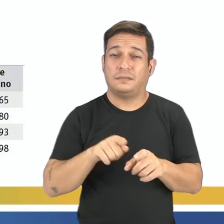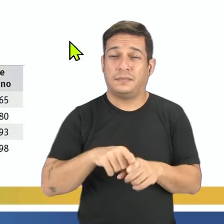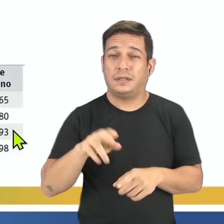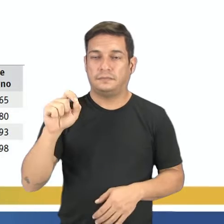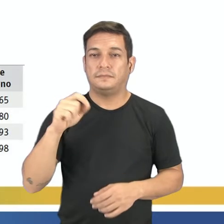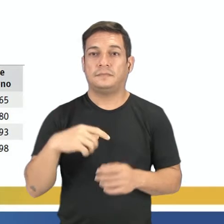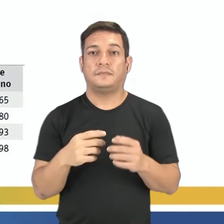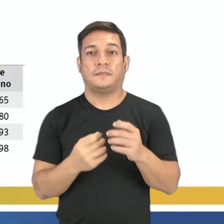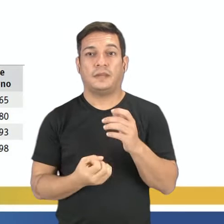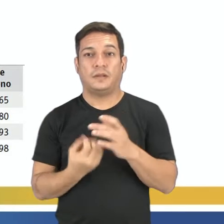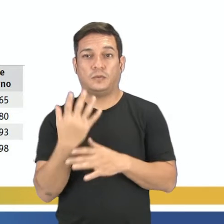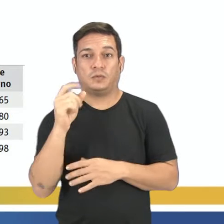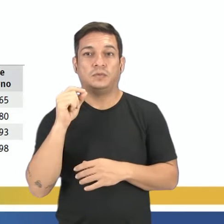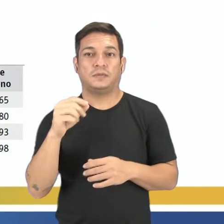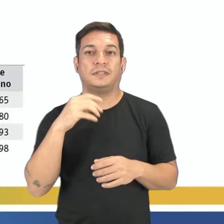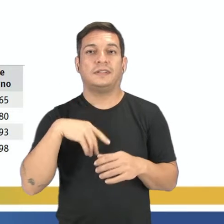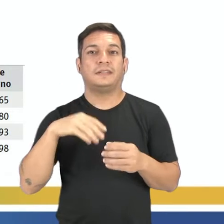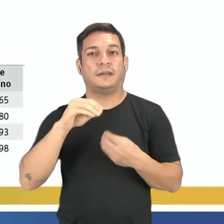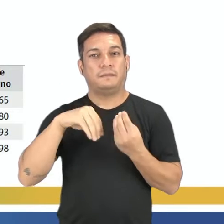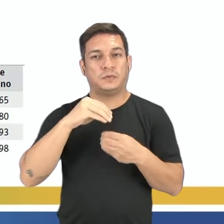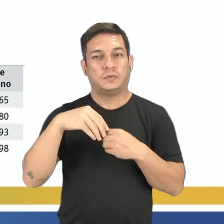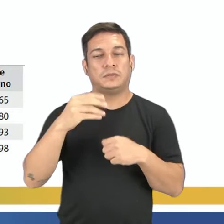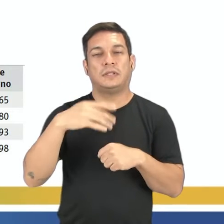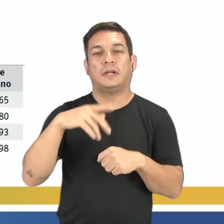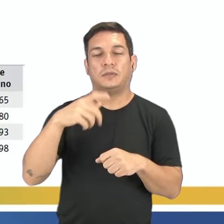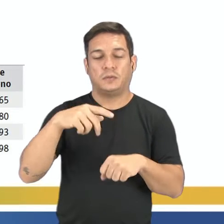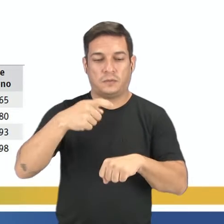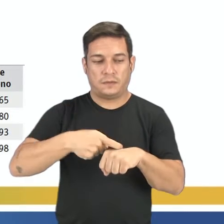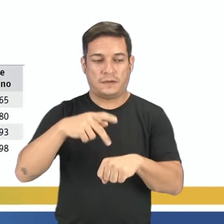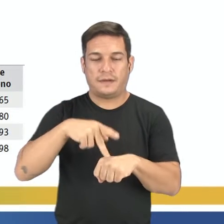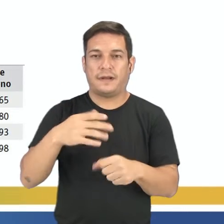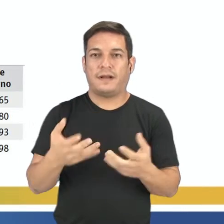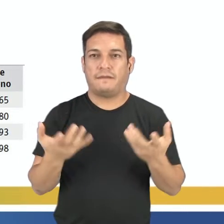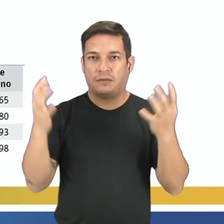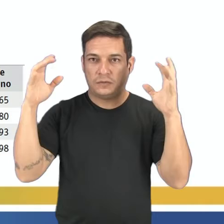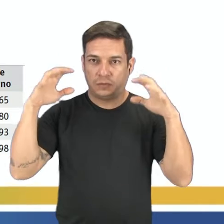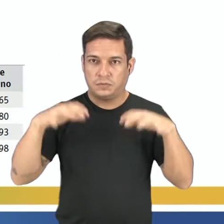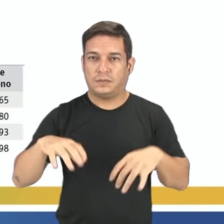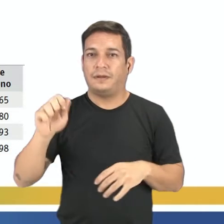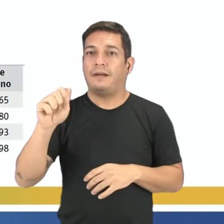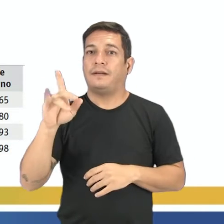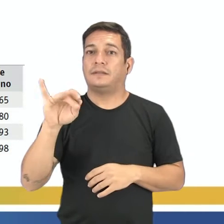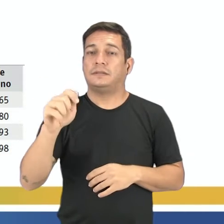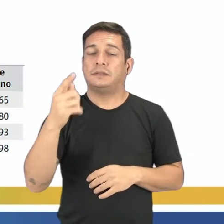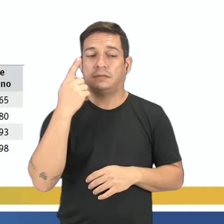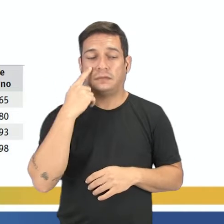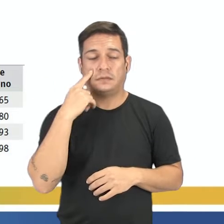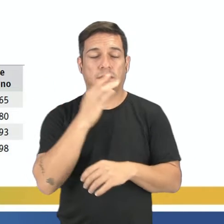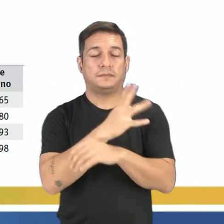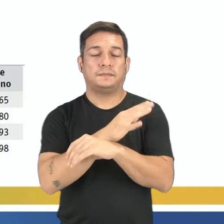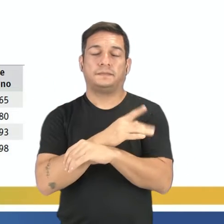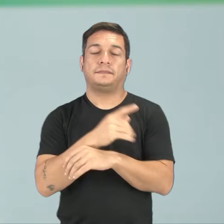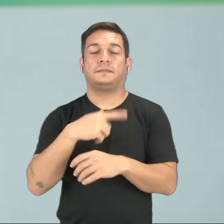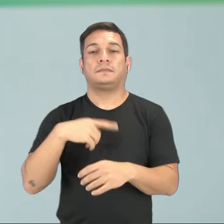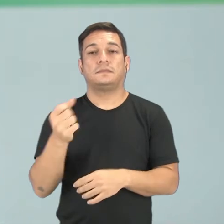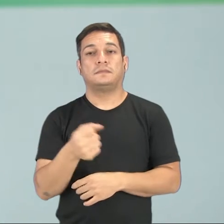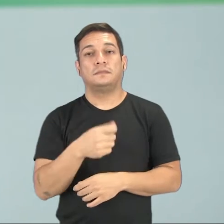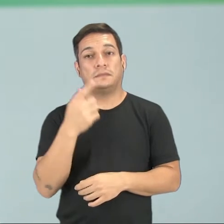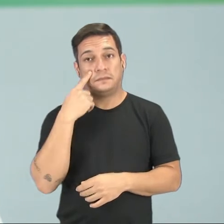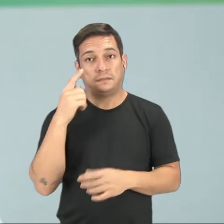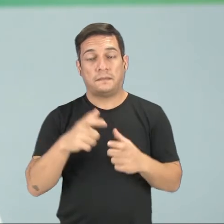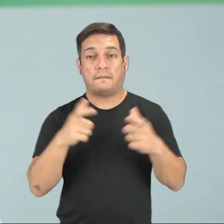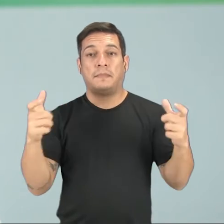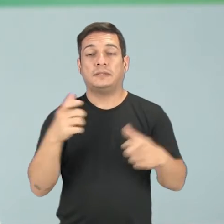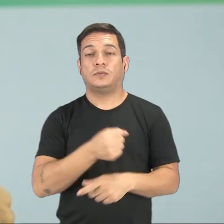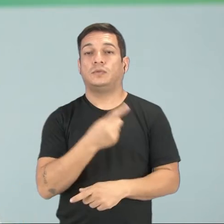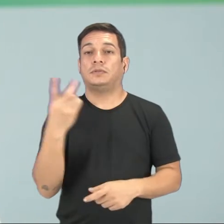quê? Contribui para a chuva ácida. Tranquilo? Entenda comigo, quanto maior a quantidade de